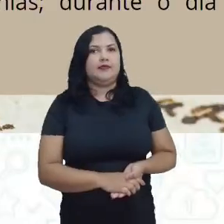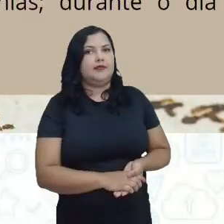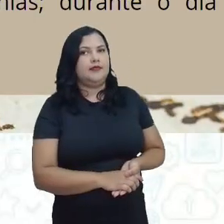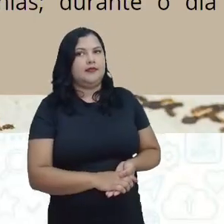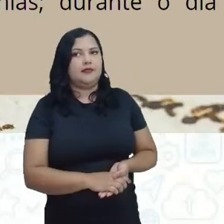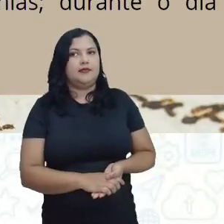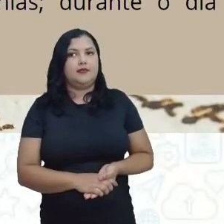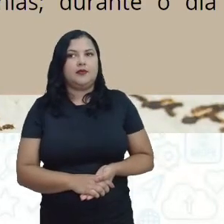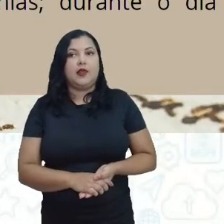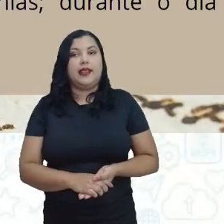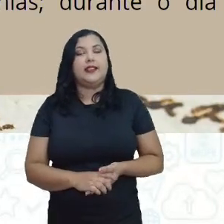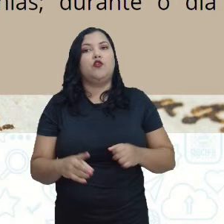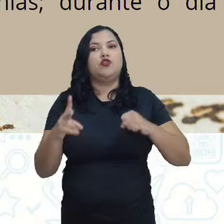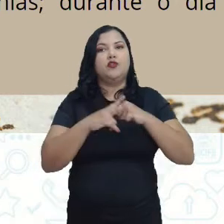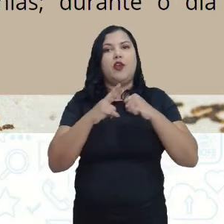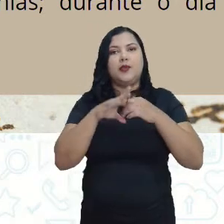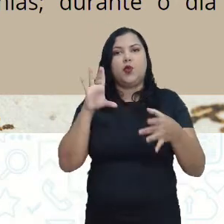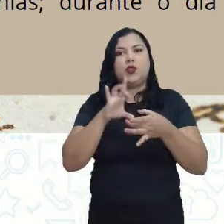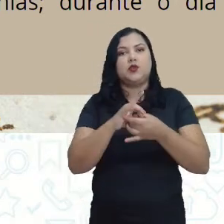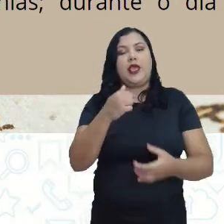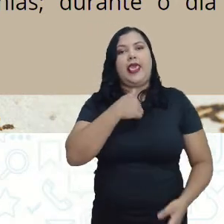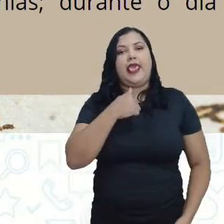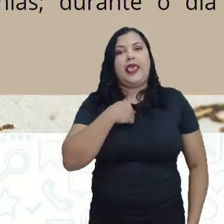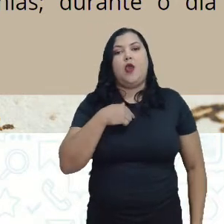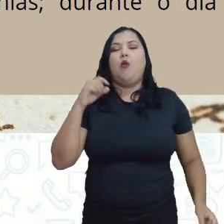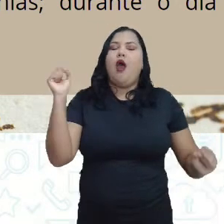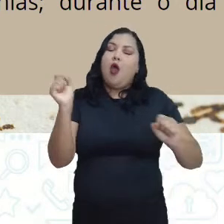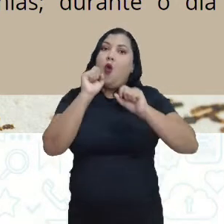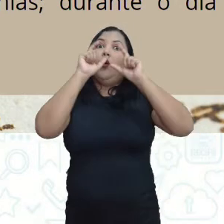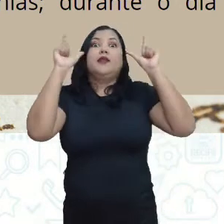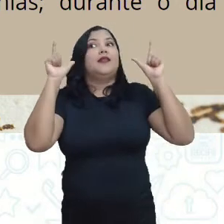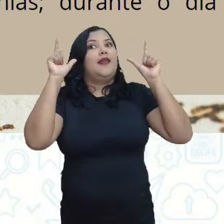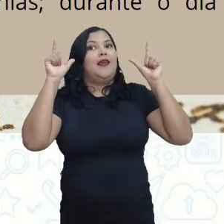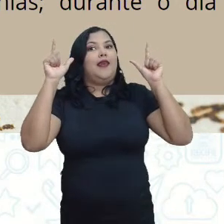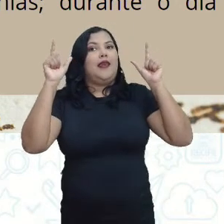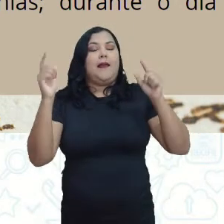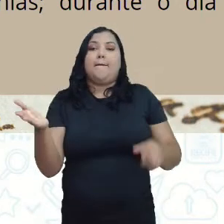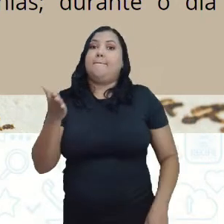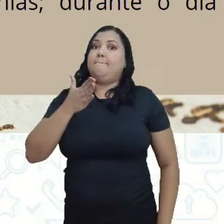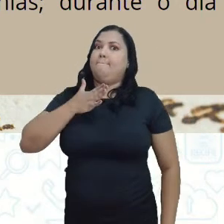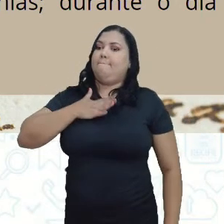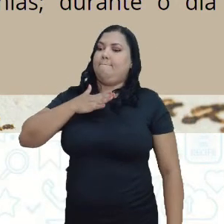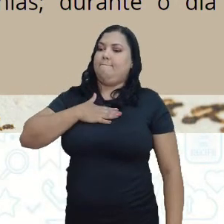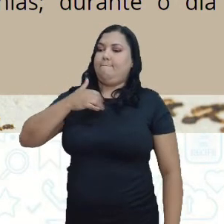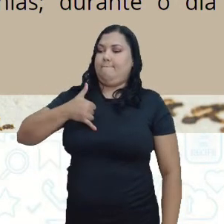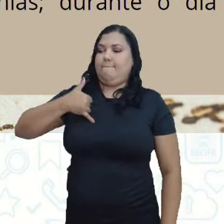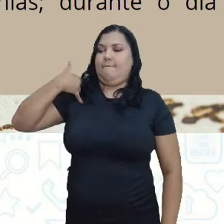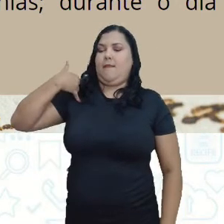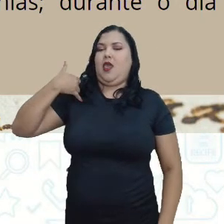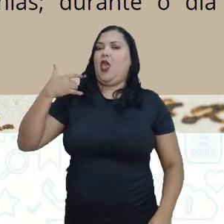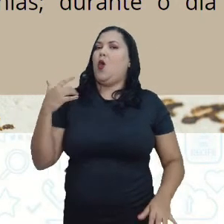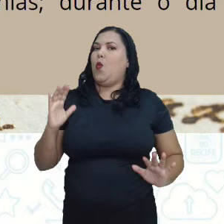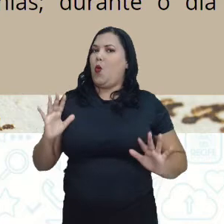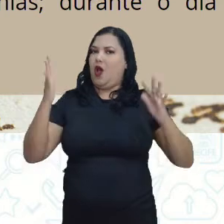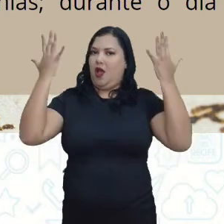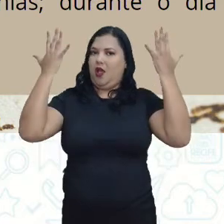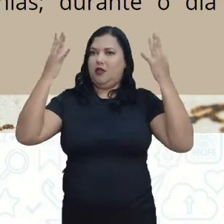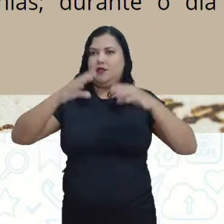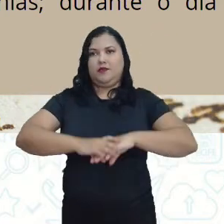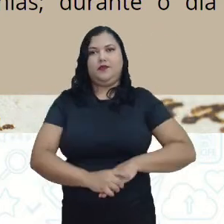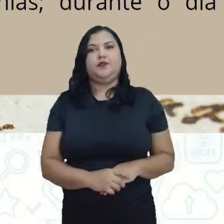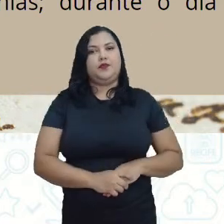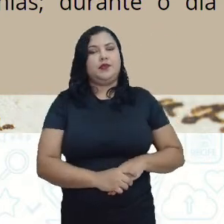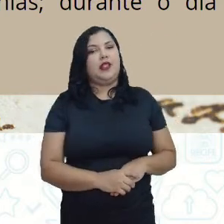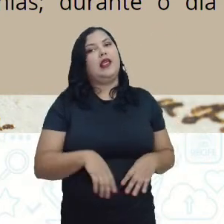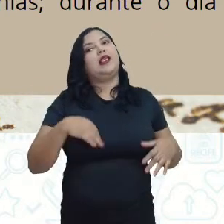tela pra gente ver, ó. Ela diz, ó, acordei às 6 horas, era o dia do meu aniversário. Aí, na verdade,